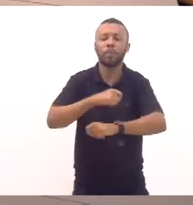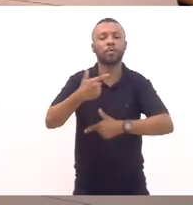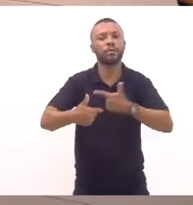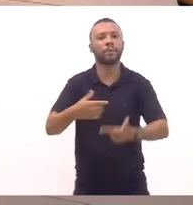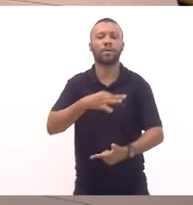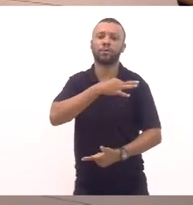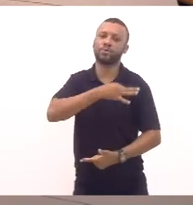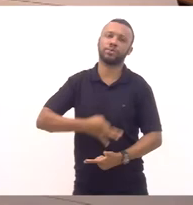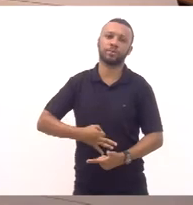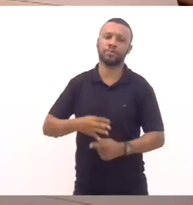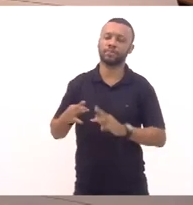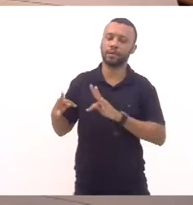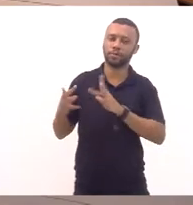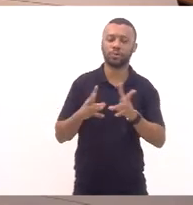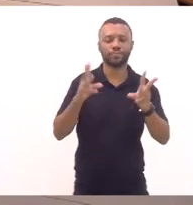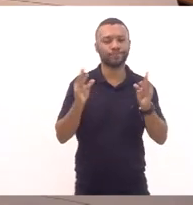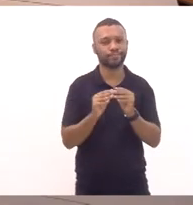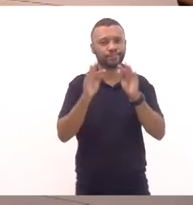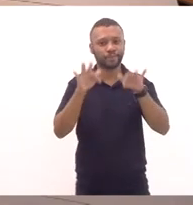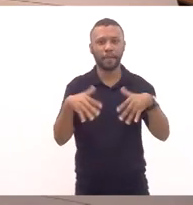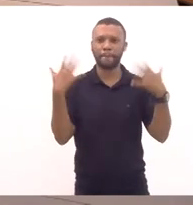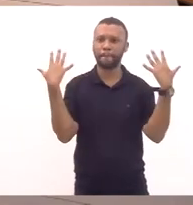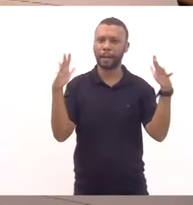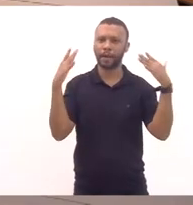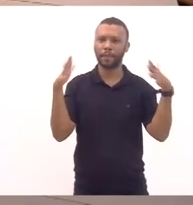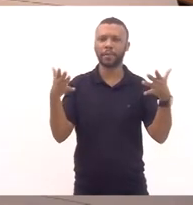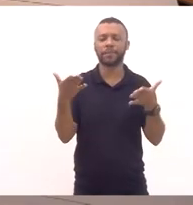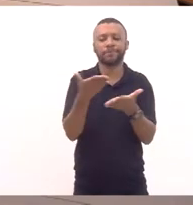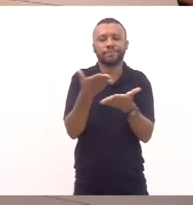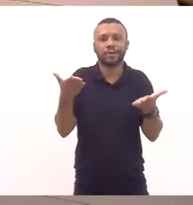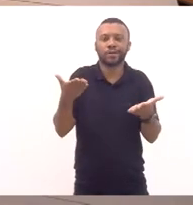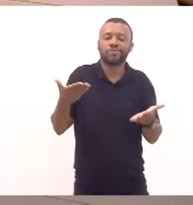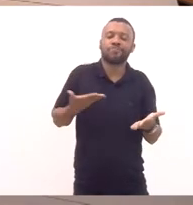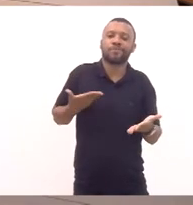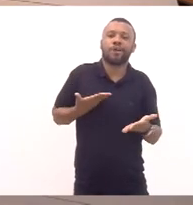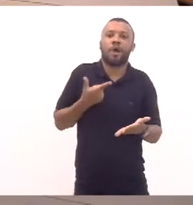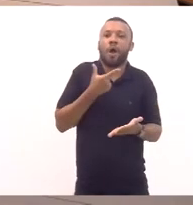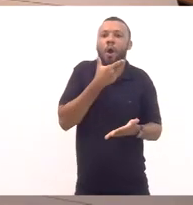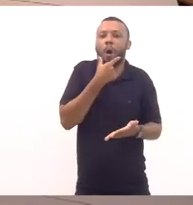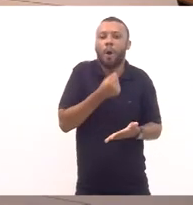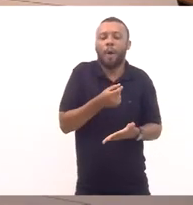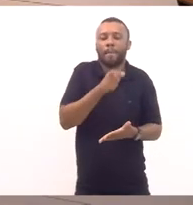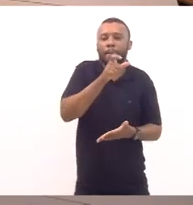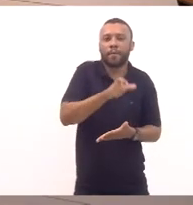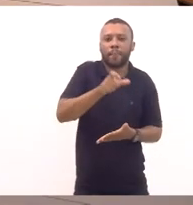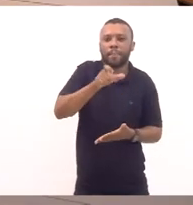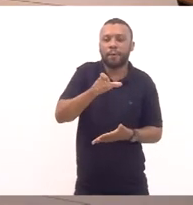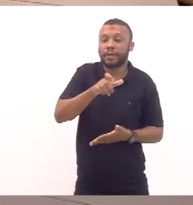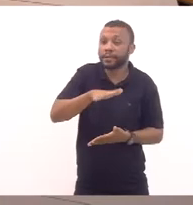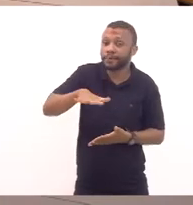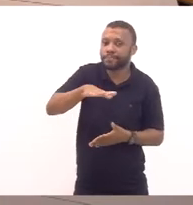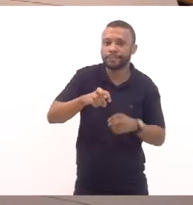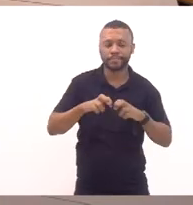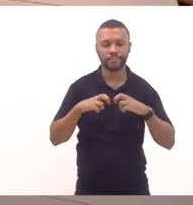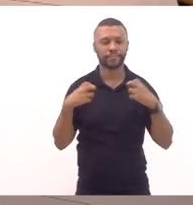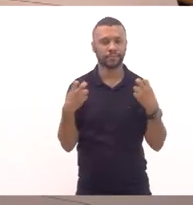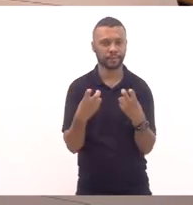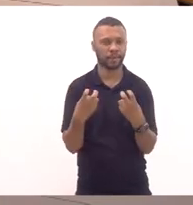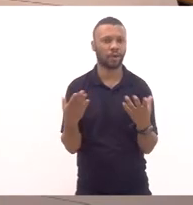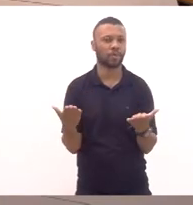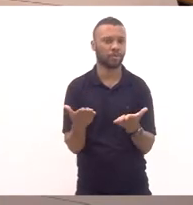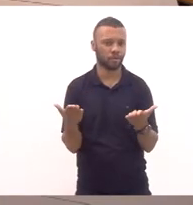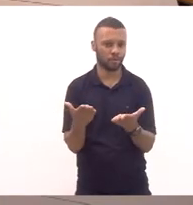para todos. E finalizo parabenizando os companheiros homens que estão nesta roda,